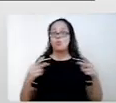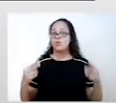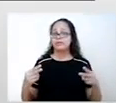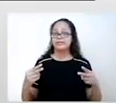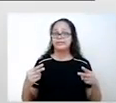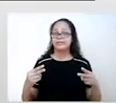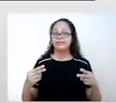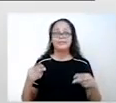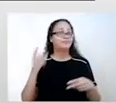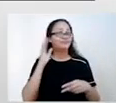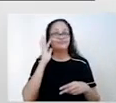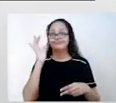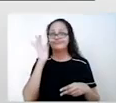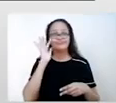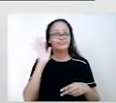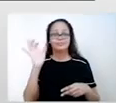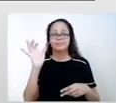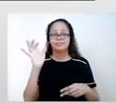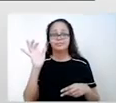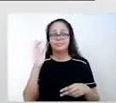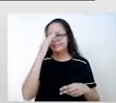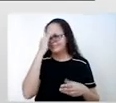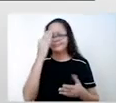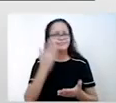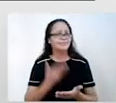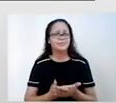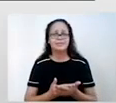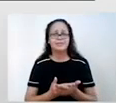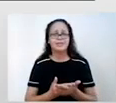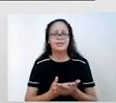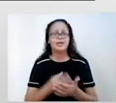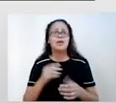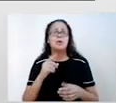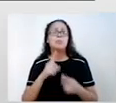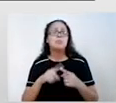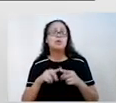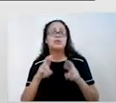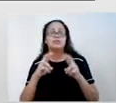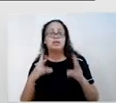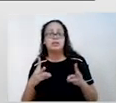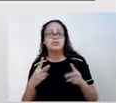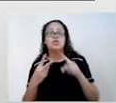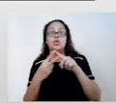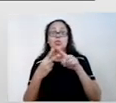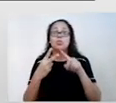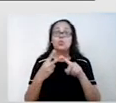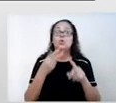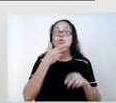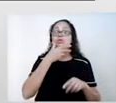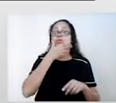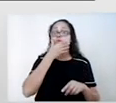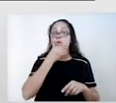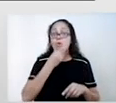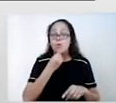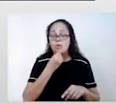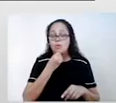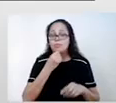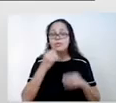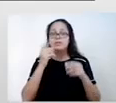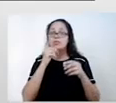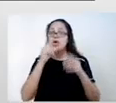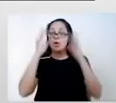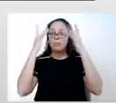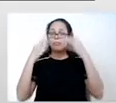que lá... Então, por que foi muito estranho? Então, primeiro apareceram dois homens molhados. Ela achou aquilo